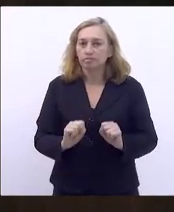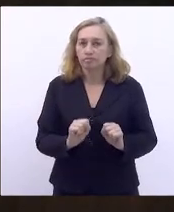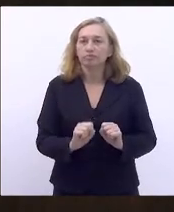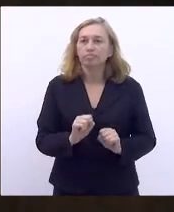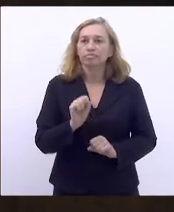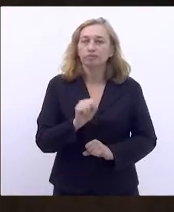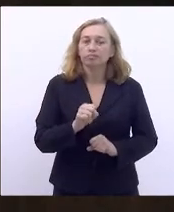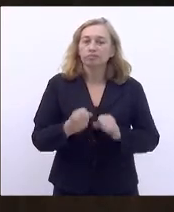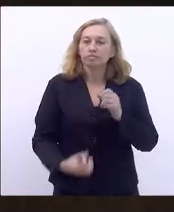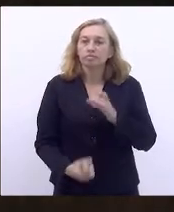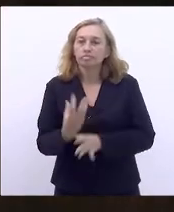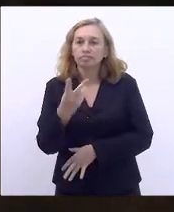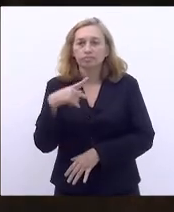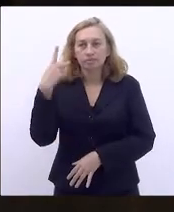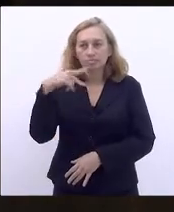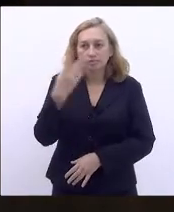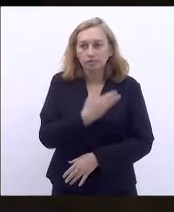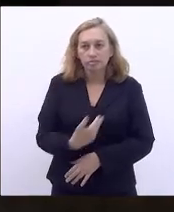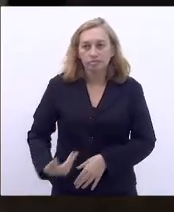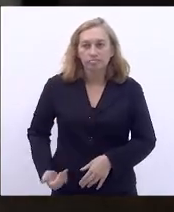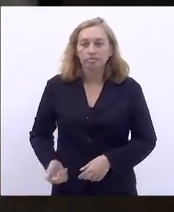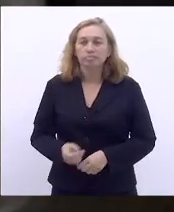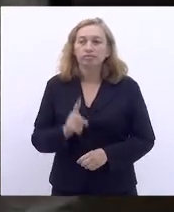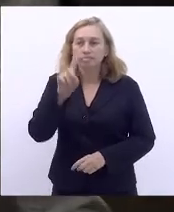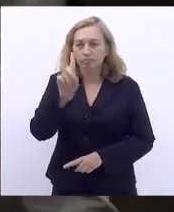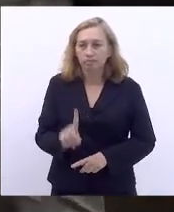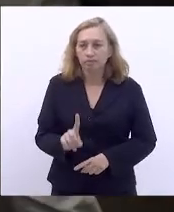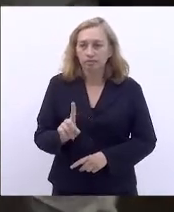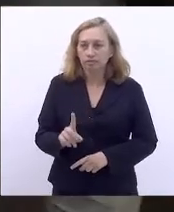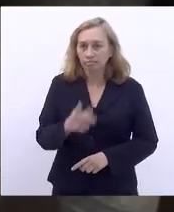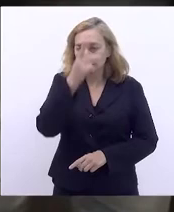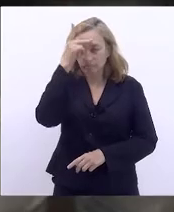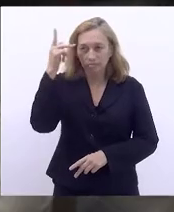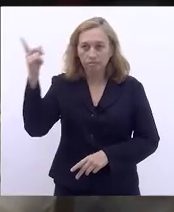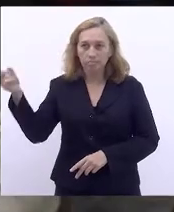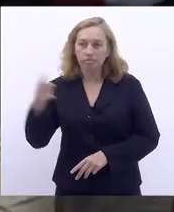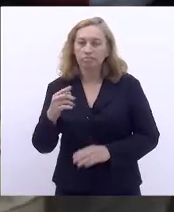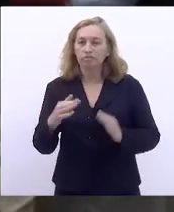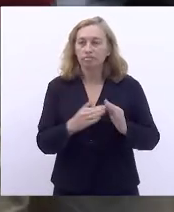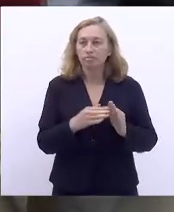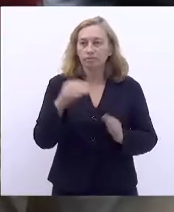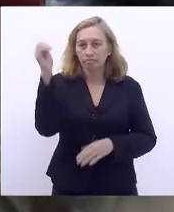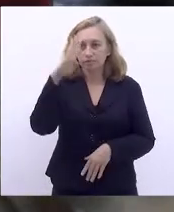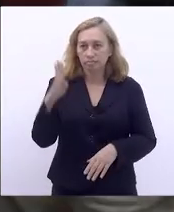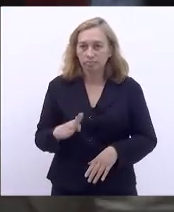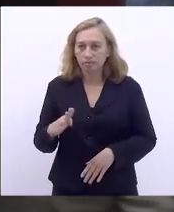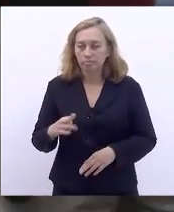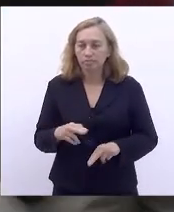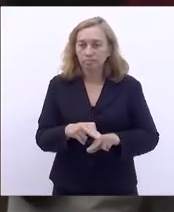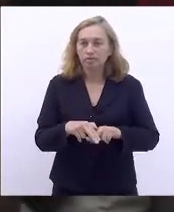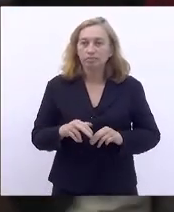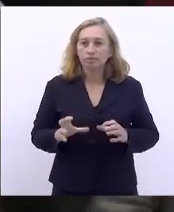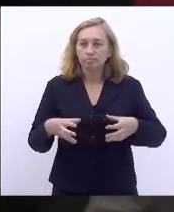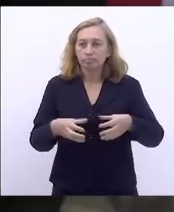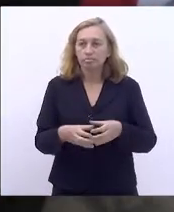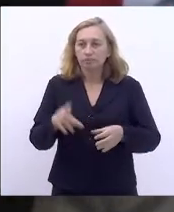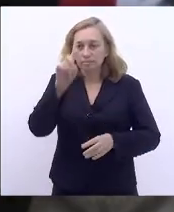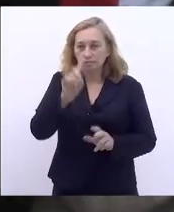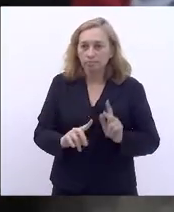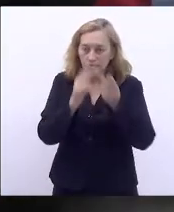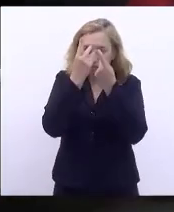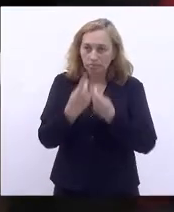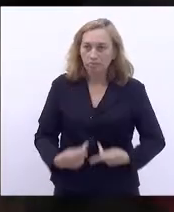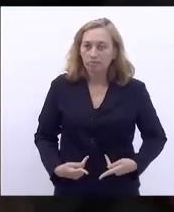deve construir políticas públicas que garantam o direito do refugiado. Parecer desta Comissão de Direitos Humanos, no